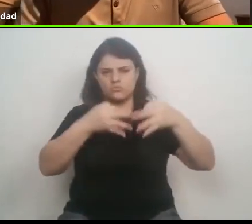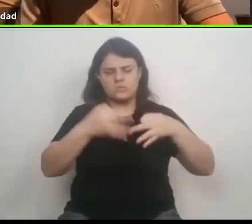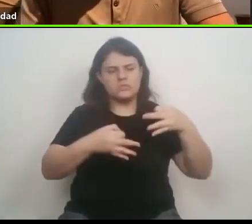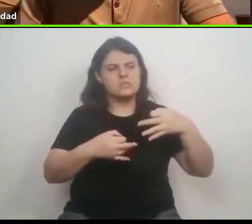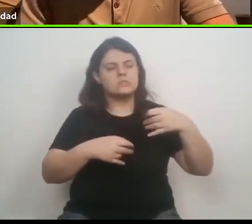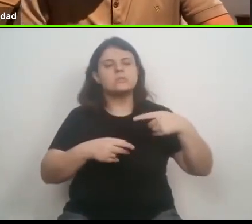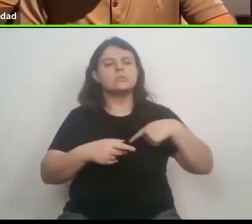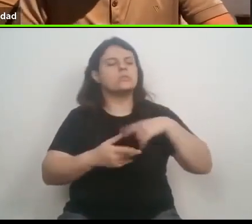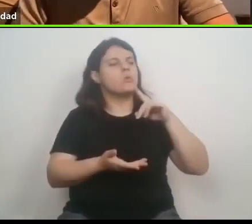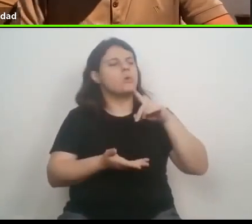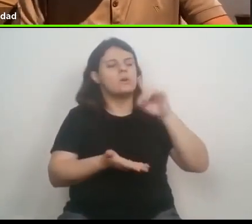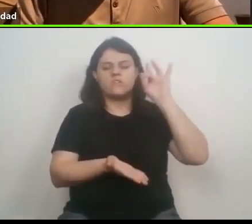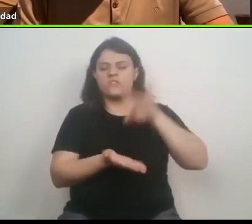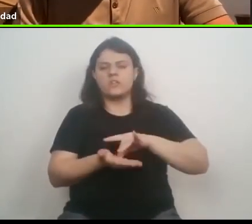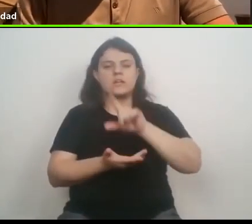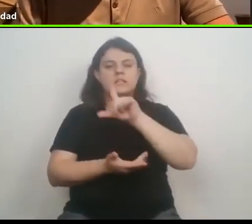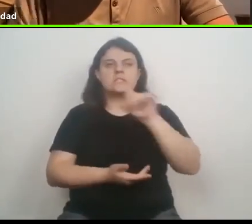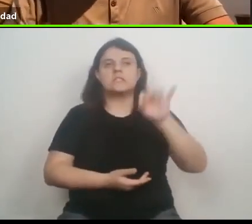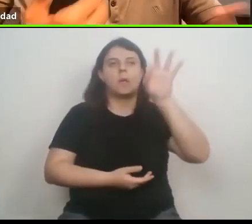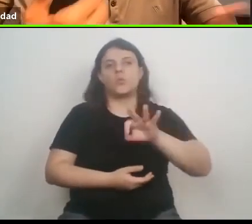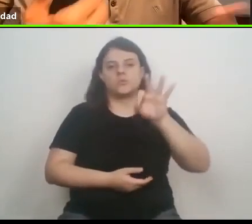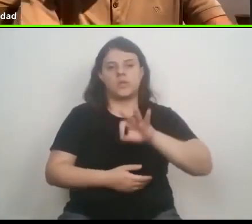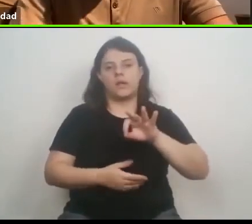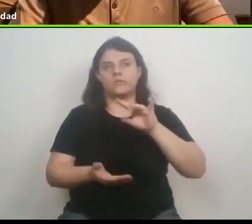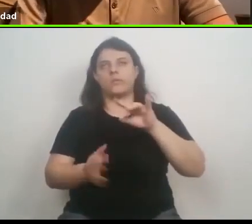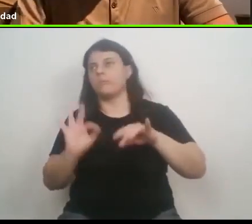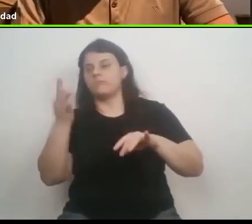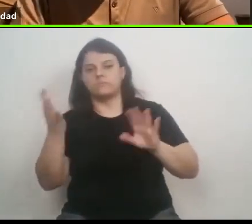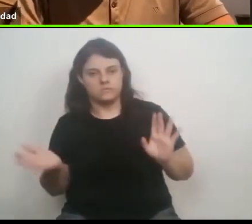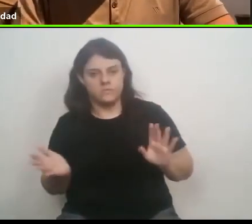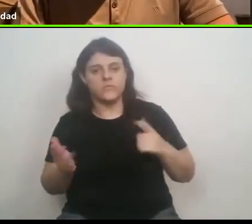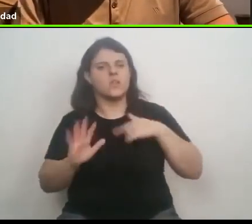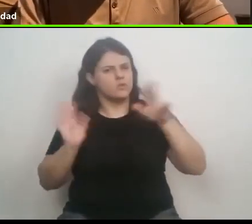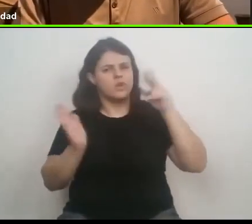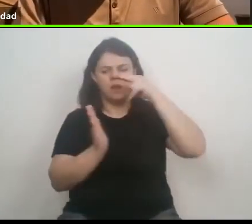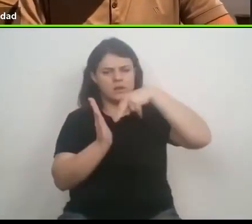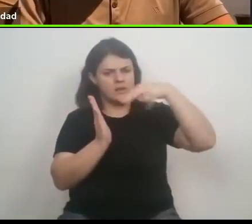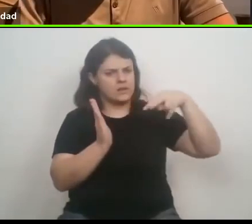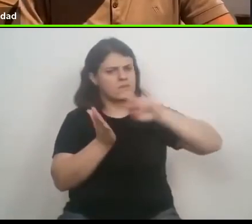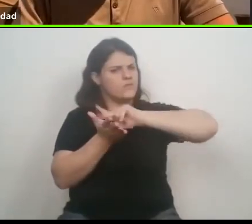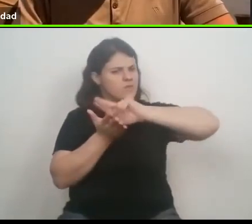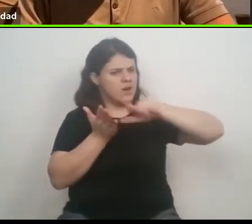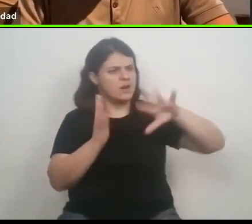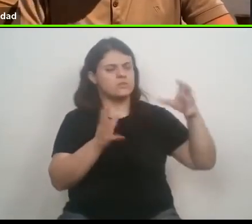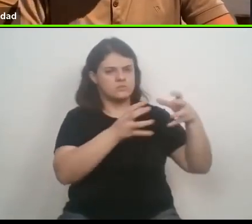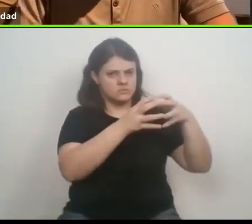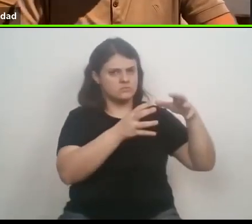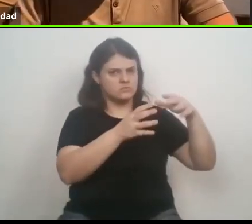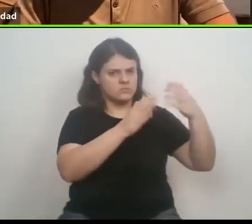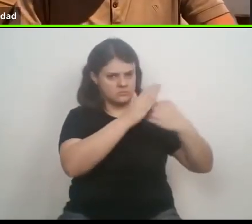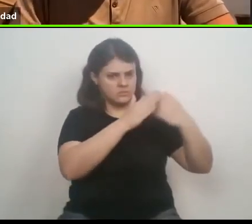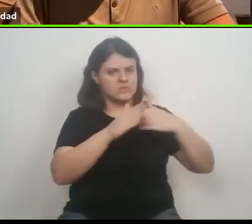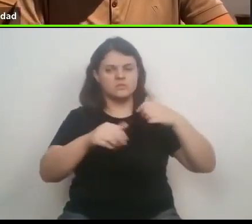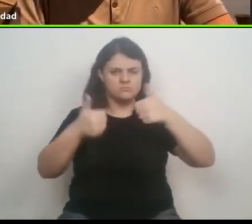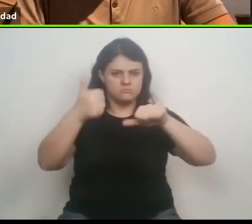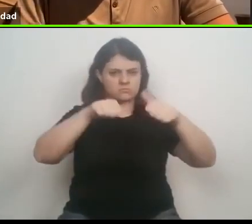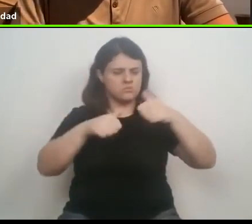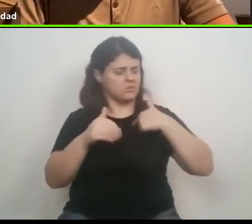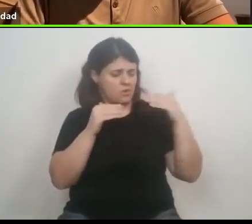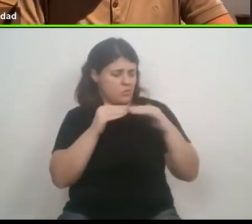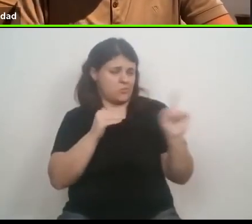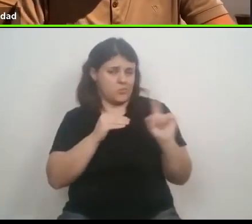juízo absoluto sobre o que quer que seja. Eu já vi várias matérias de agência de checagem com as quais eu não